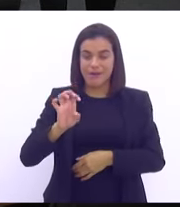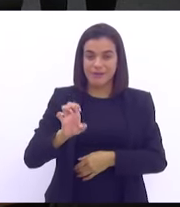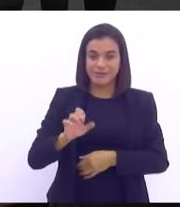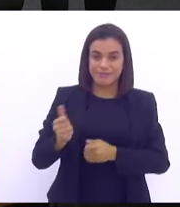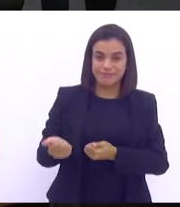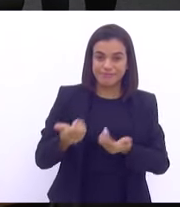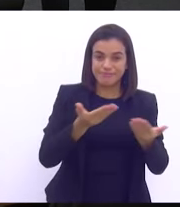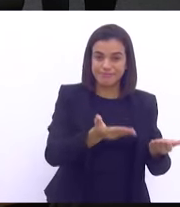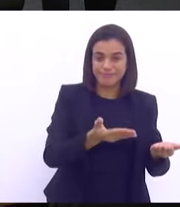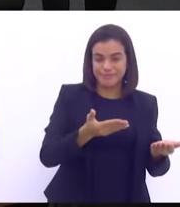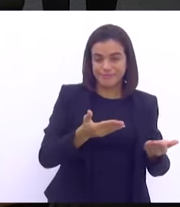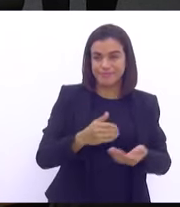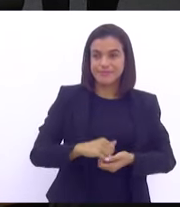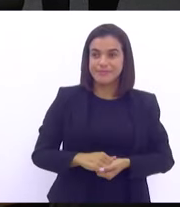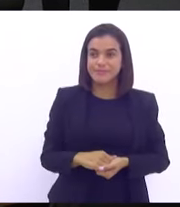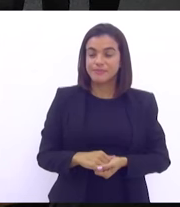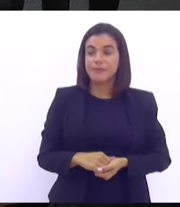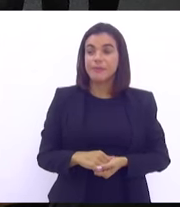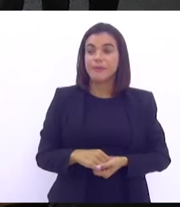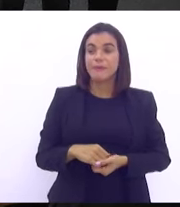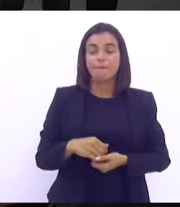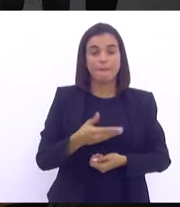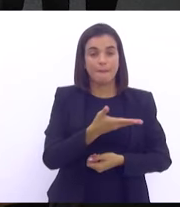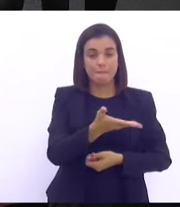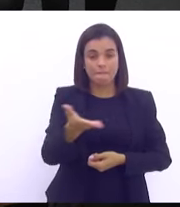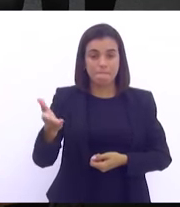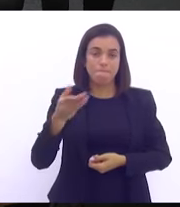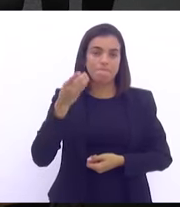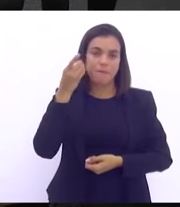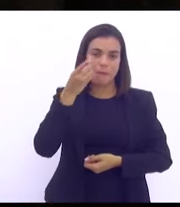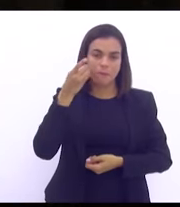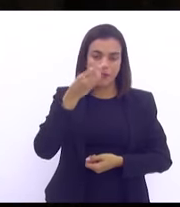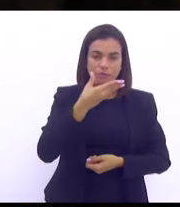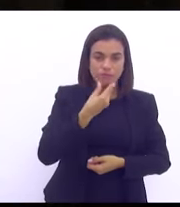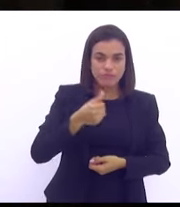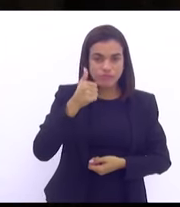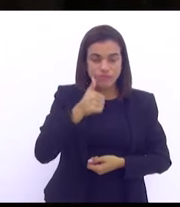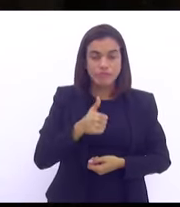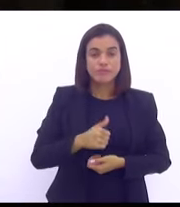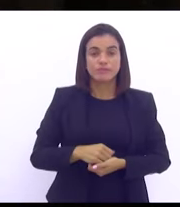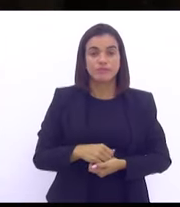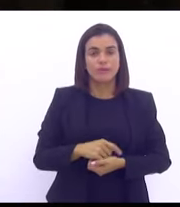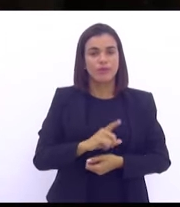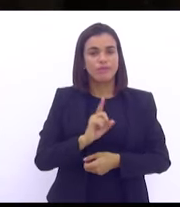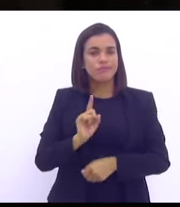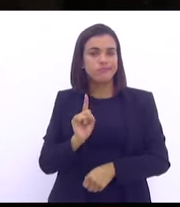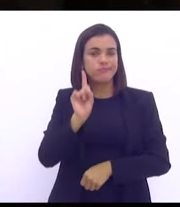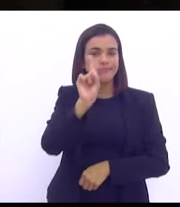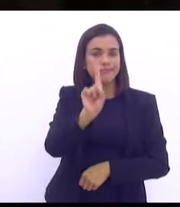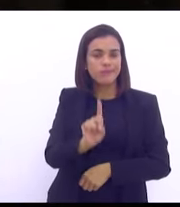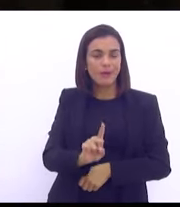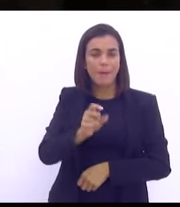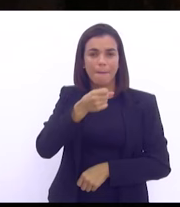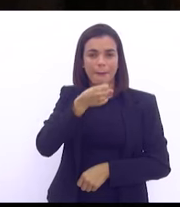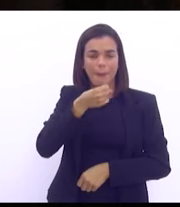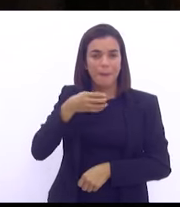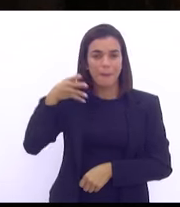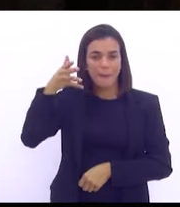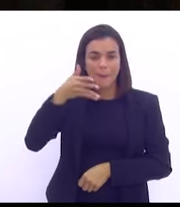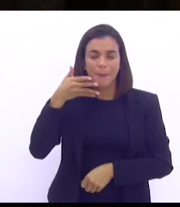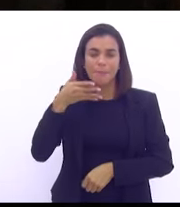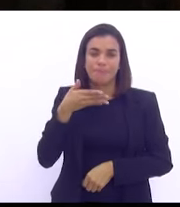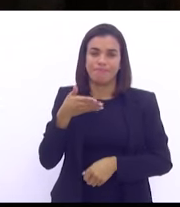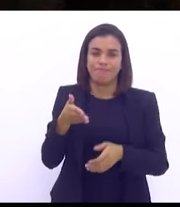presidente Valceasa, senhoras e senhores parlamentares, eu venho a essa tribuna para fazer um